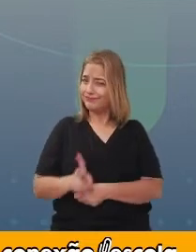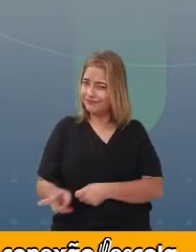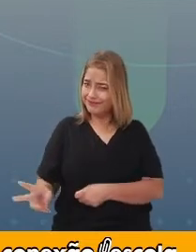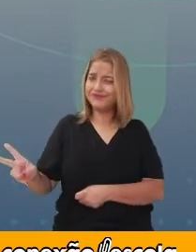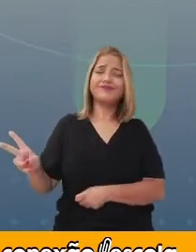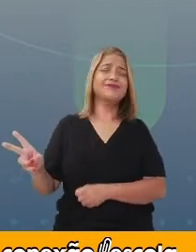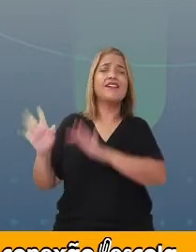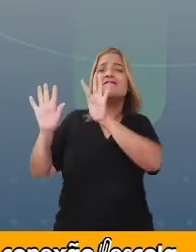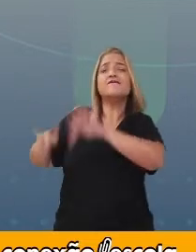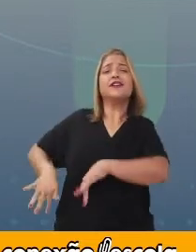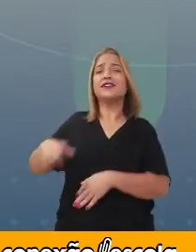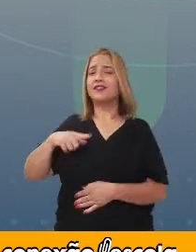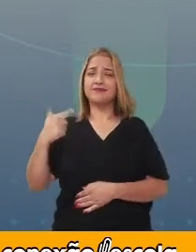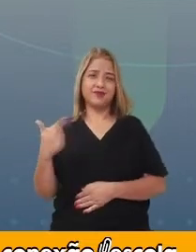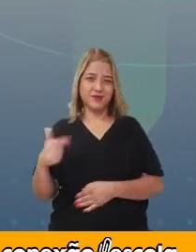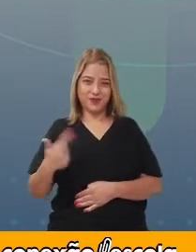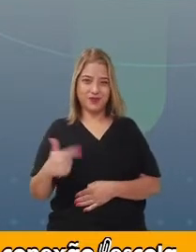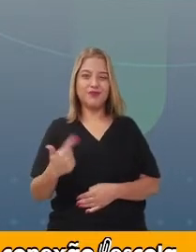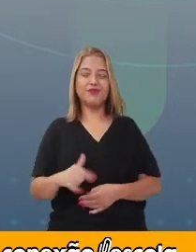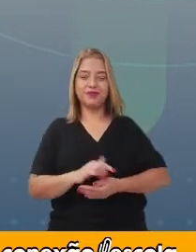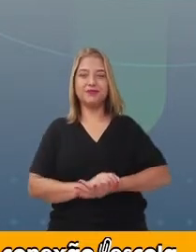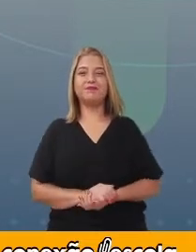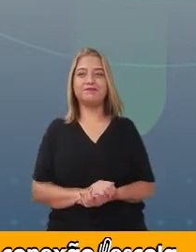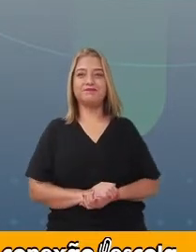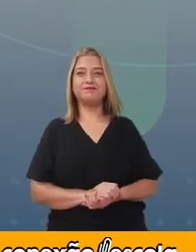são infinitos.